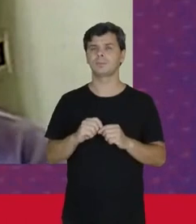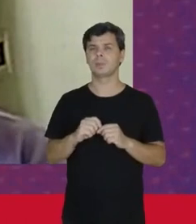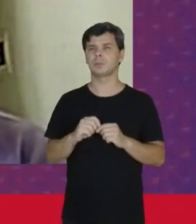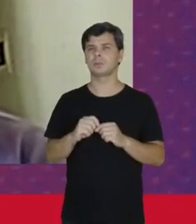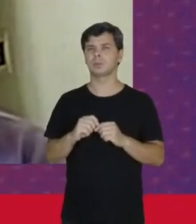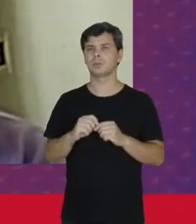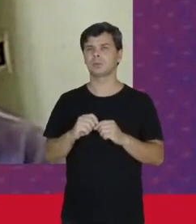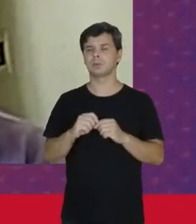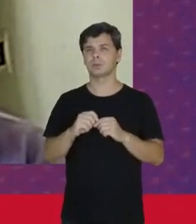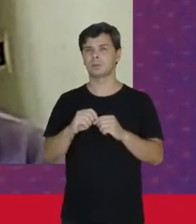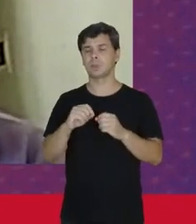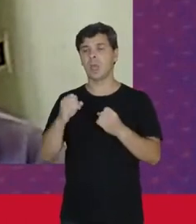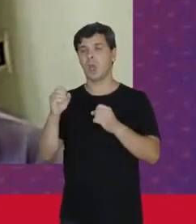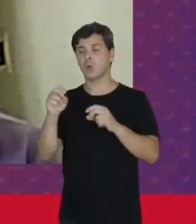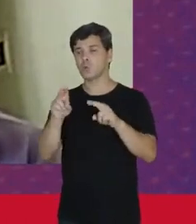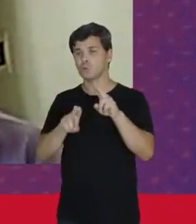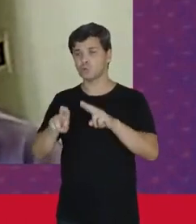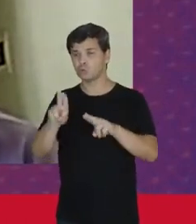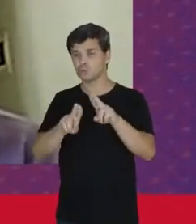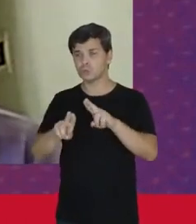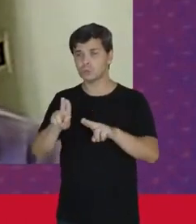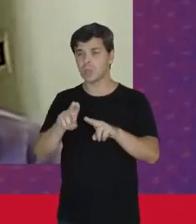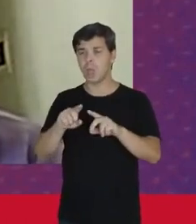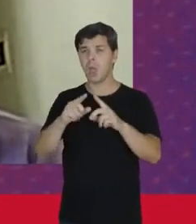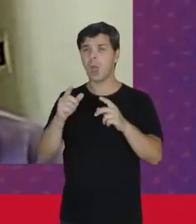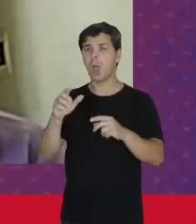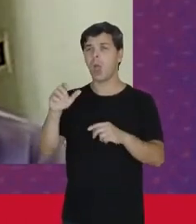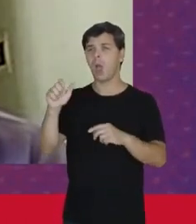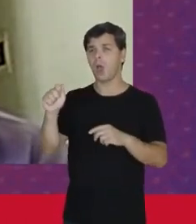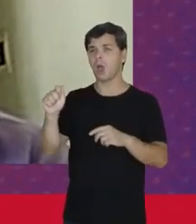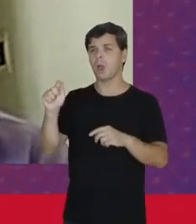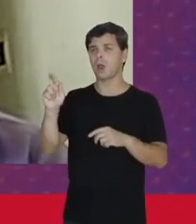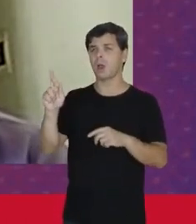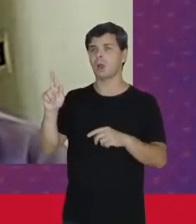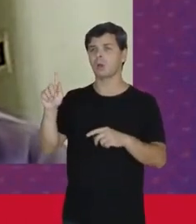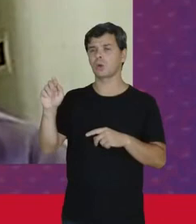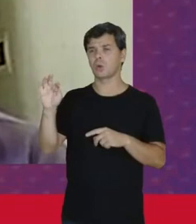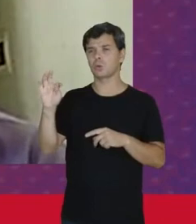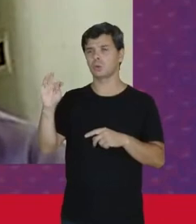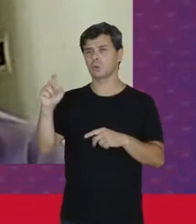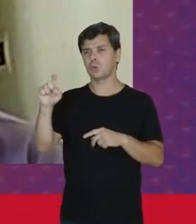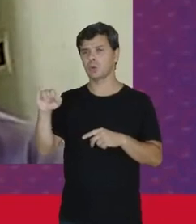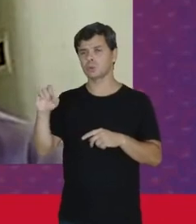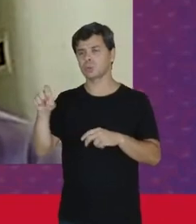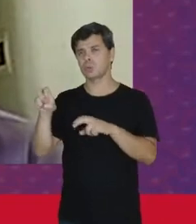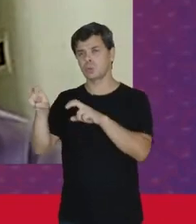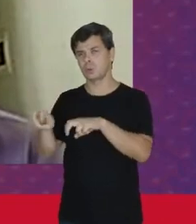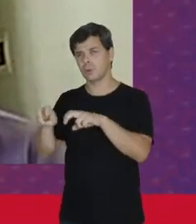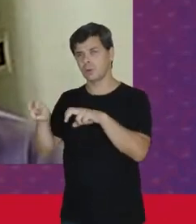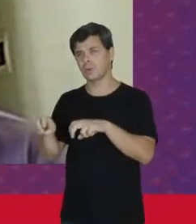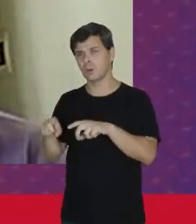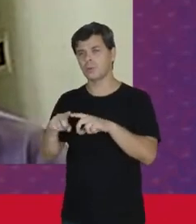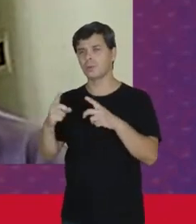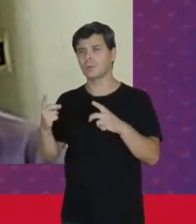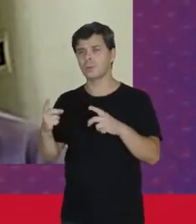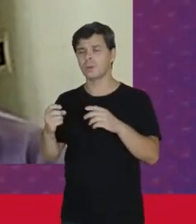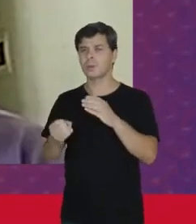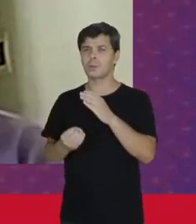promoção, né, da utilização ainda maior de agrotóxicos no campo e na produção